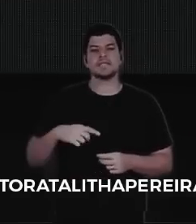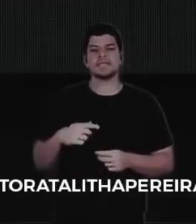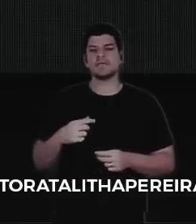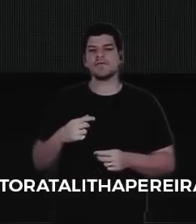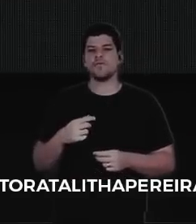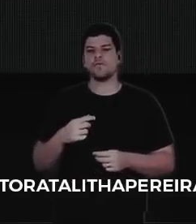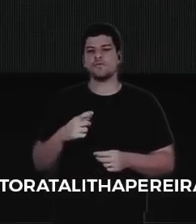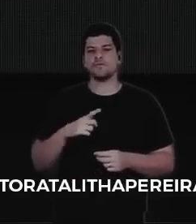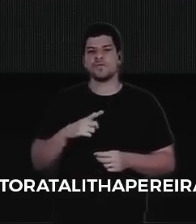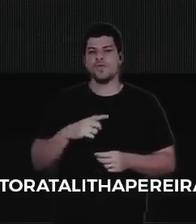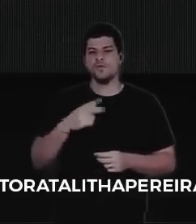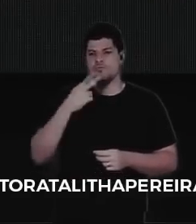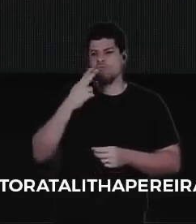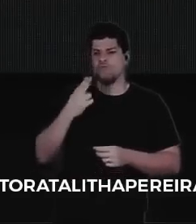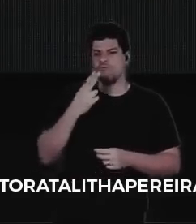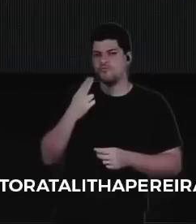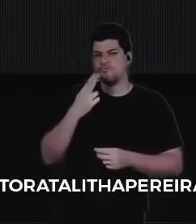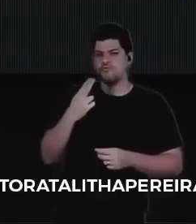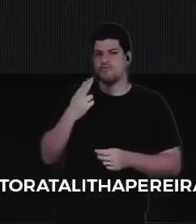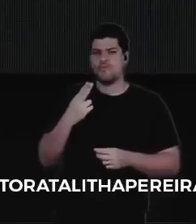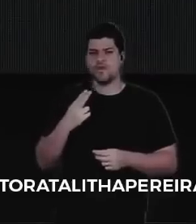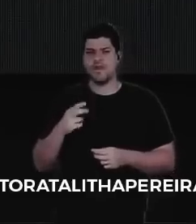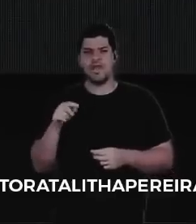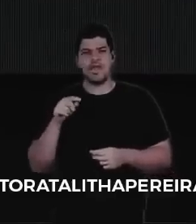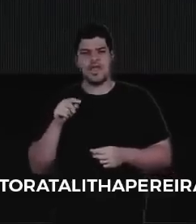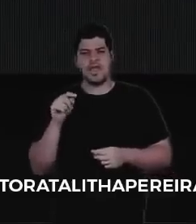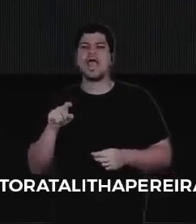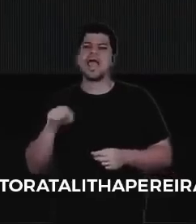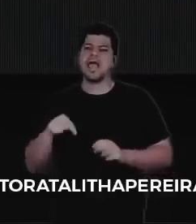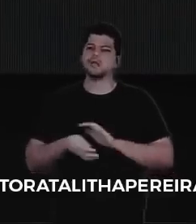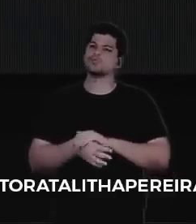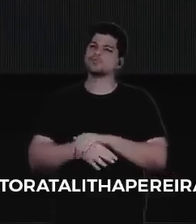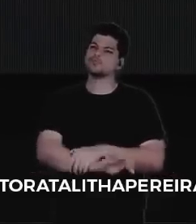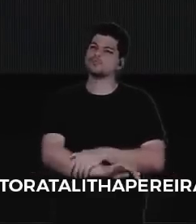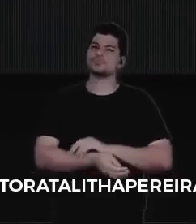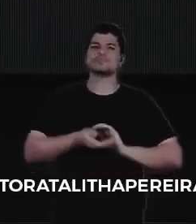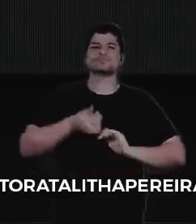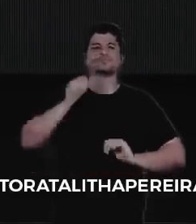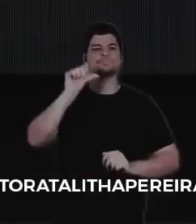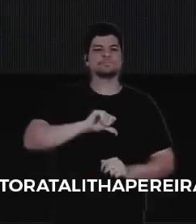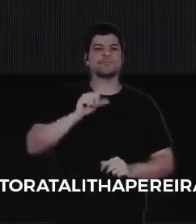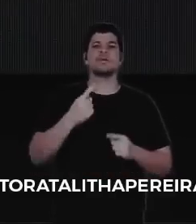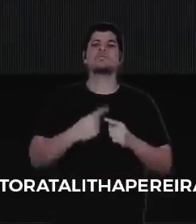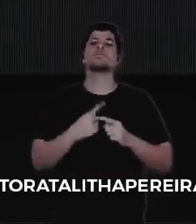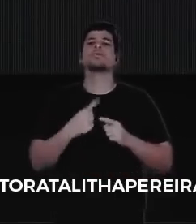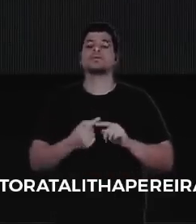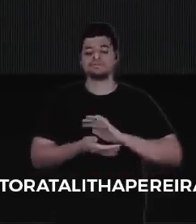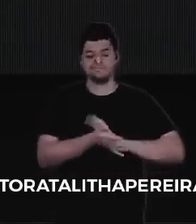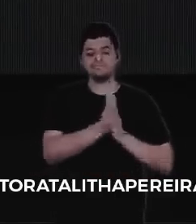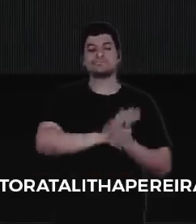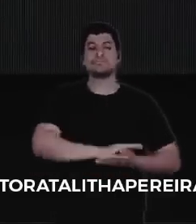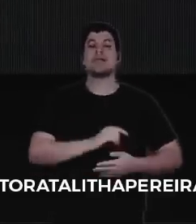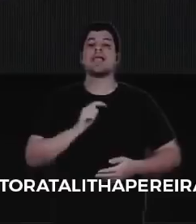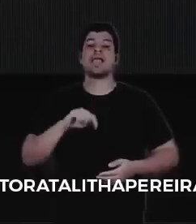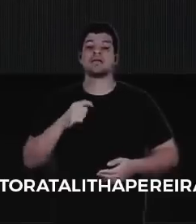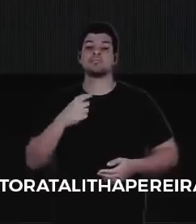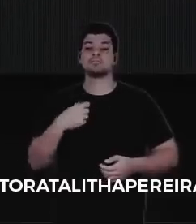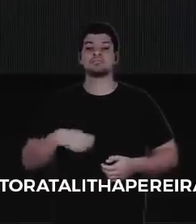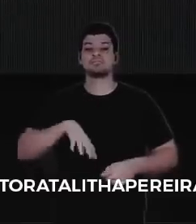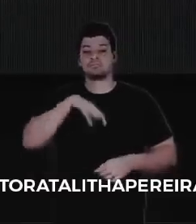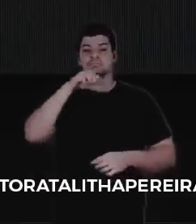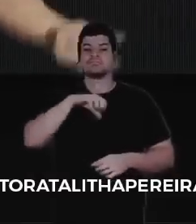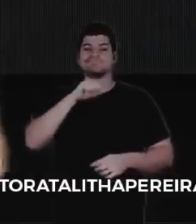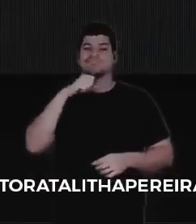destrutivo. Por quê? Porque está matando os seus pulmões. E chega uma hora que